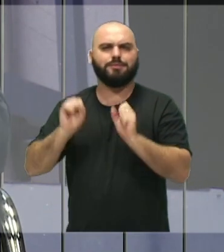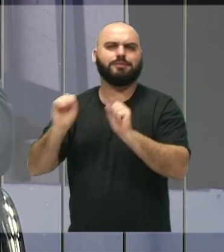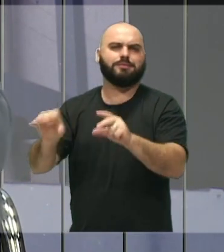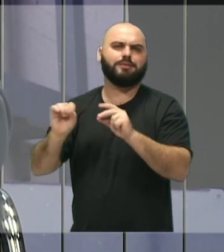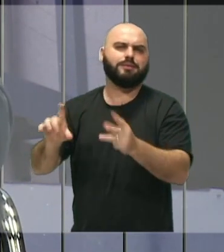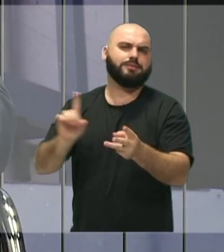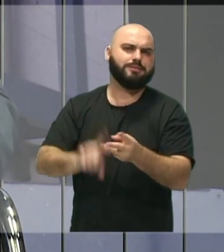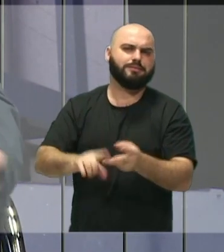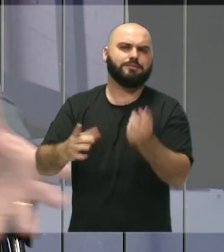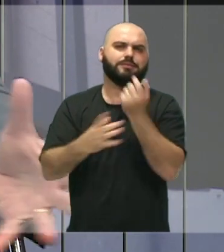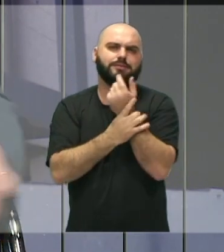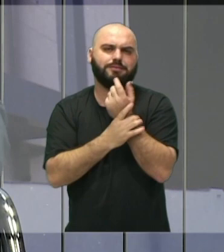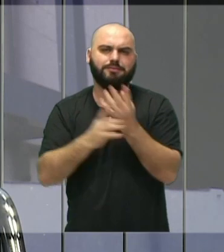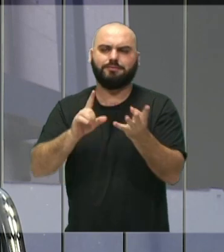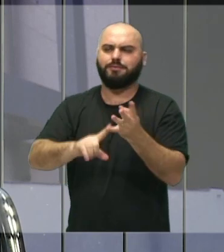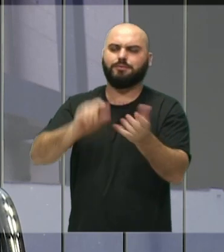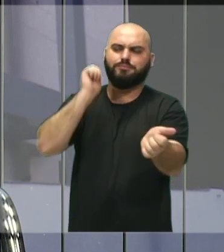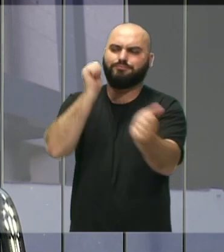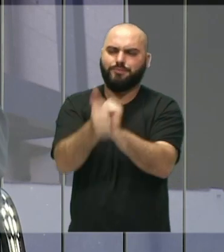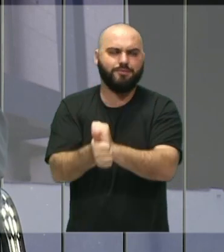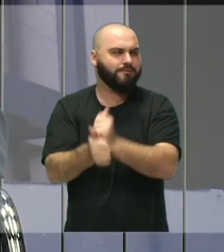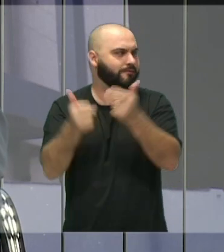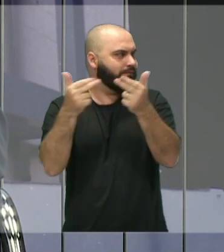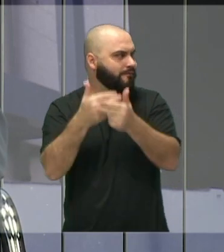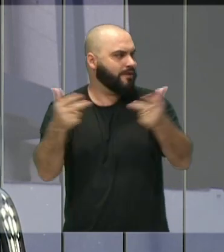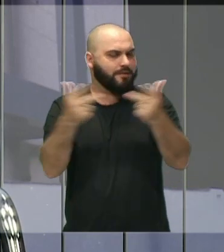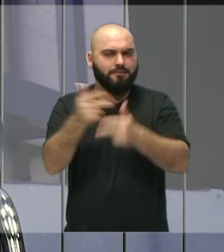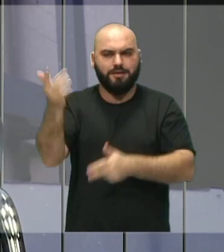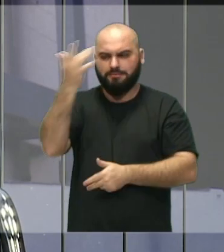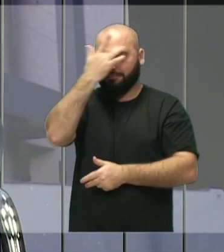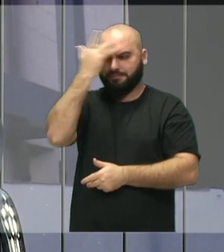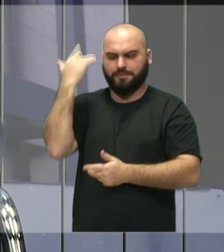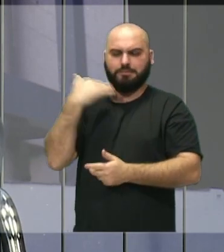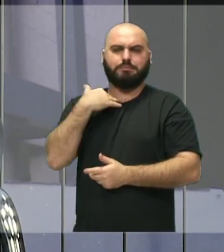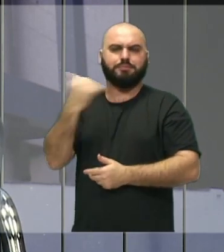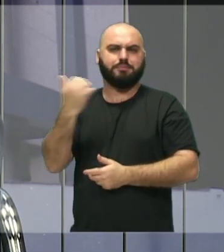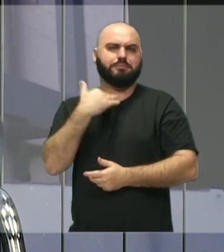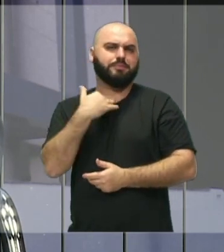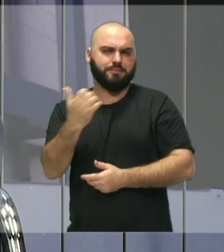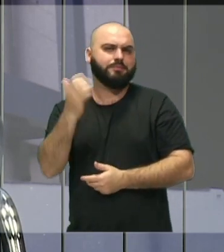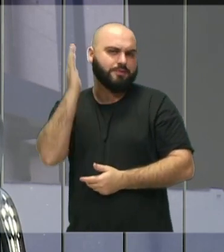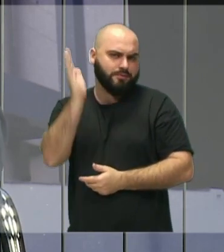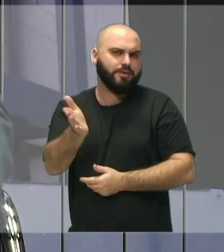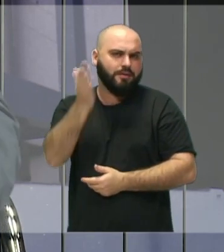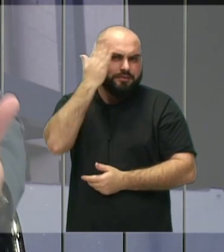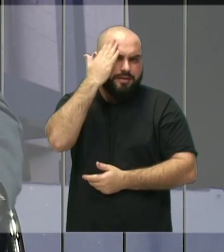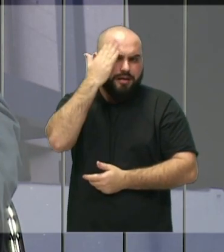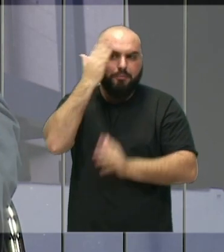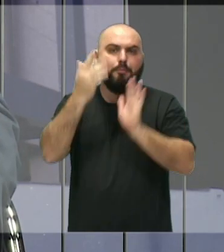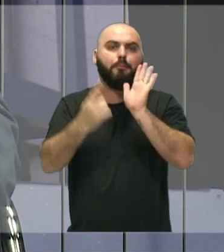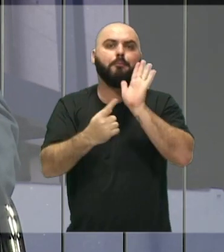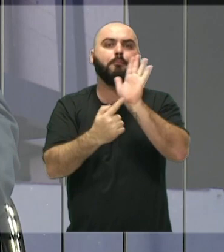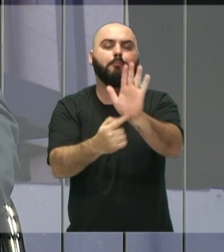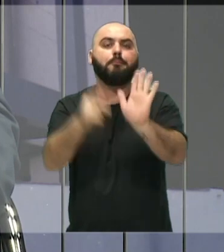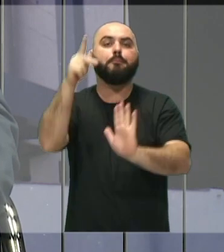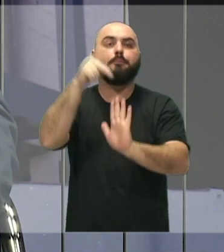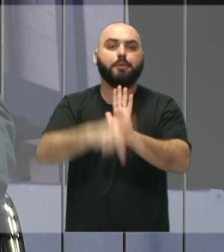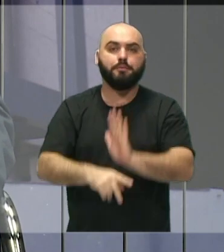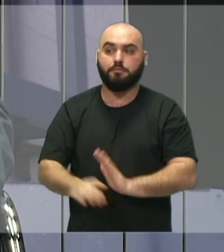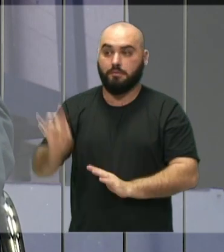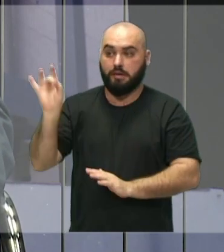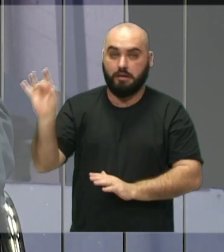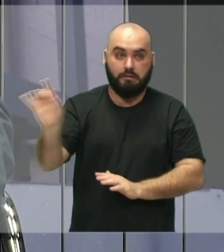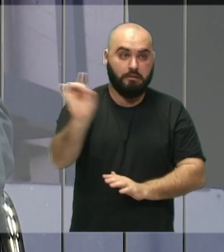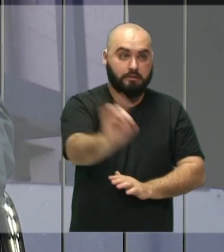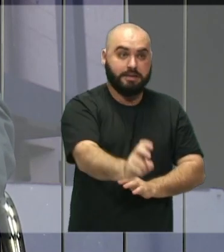urbanismo, segurança, o esporte também, onde eu estava direcionado naquele momento, de apresentar esse projeto. Cada um tinha 5 minutos